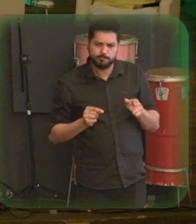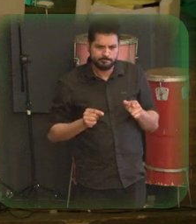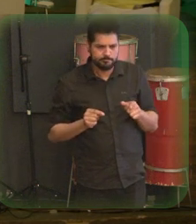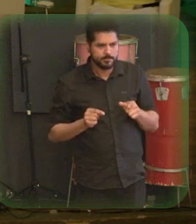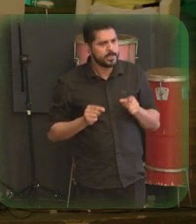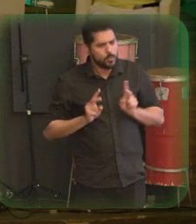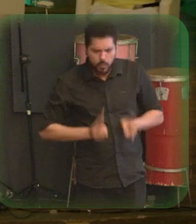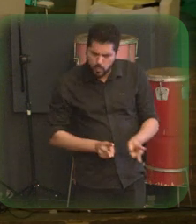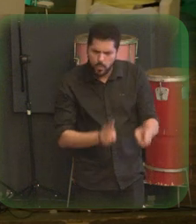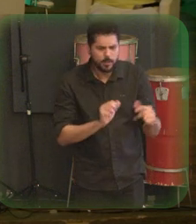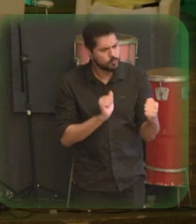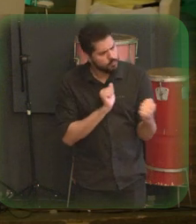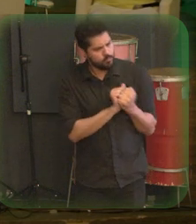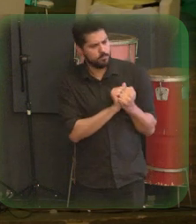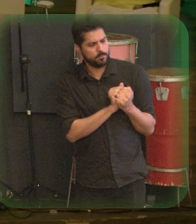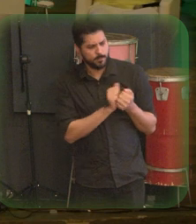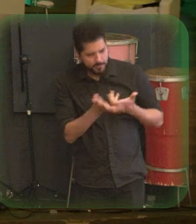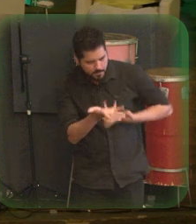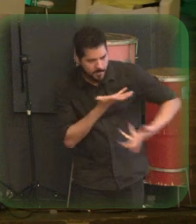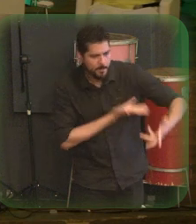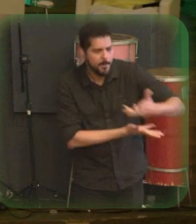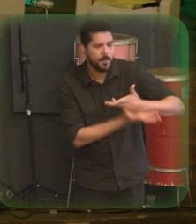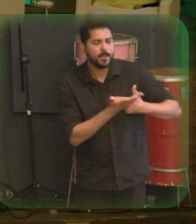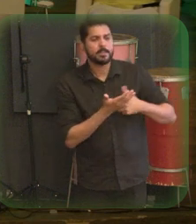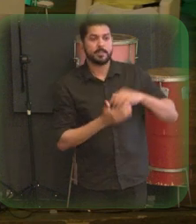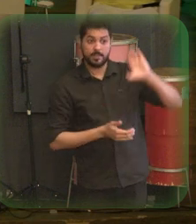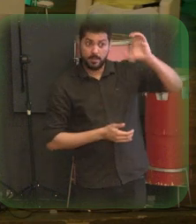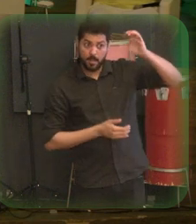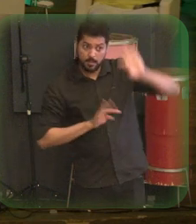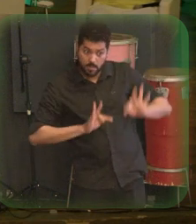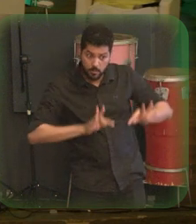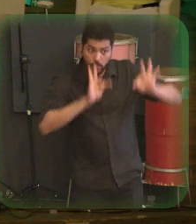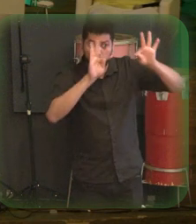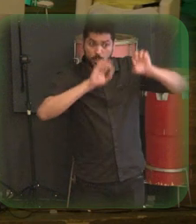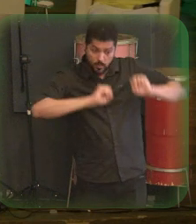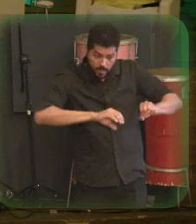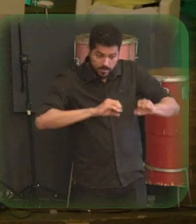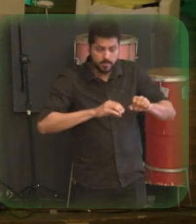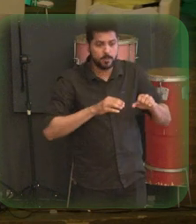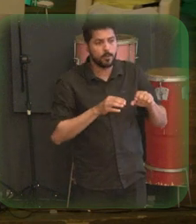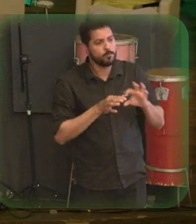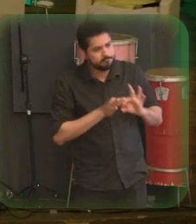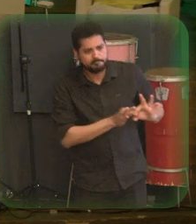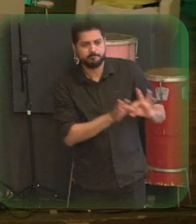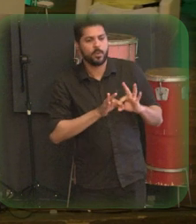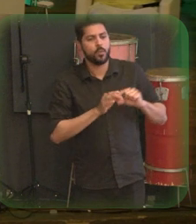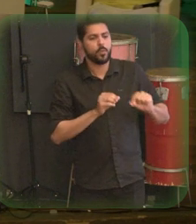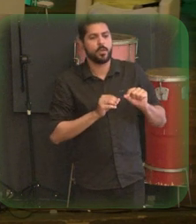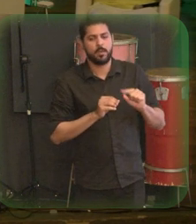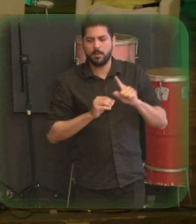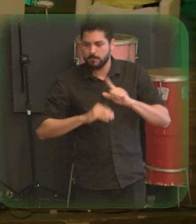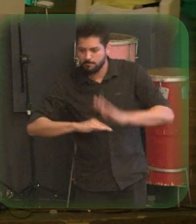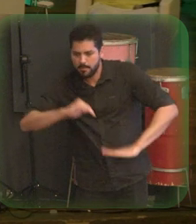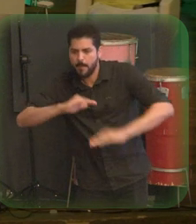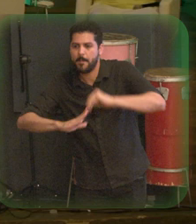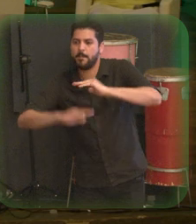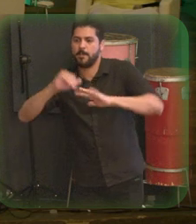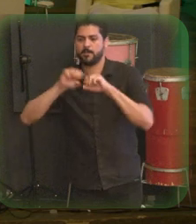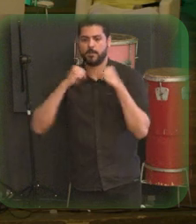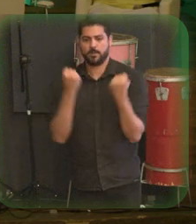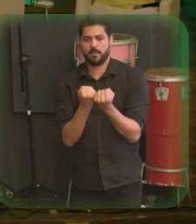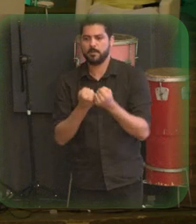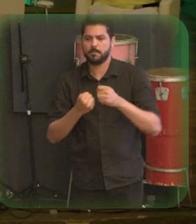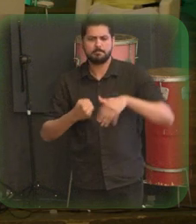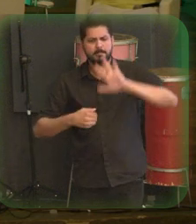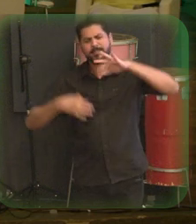instituição de educação, ciência e tecnologia para a transformação da sociedade em uma sociedade mais justa, em onde todos e todas